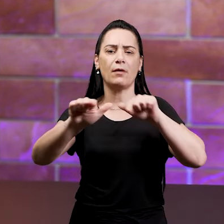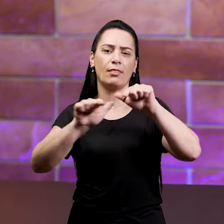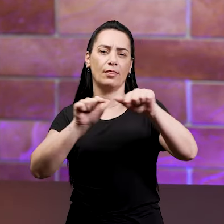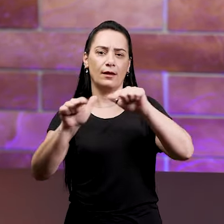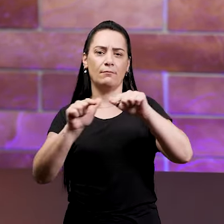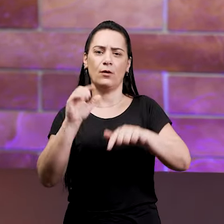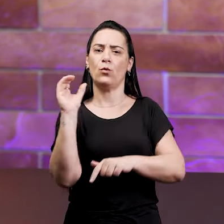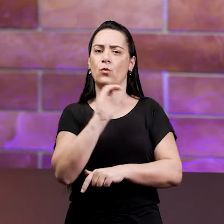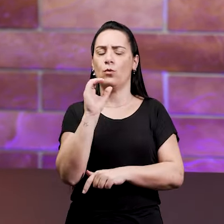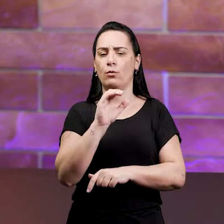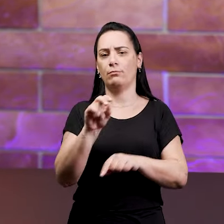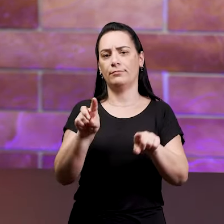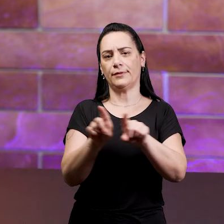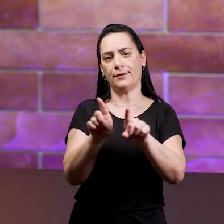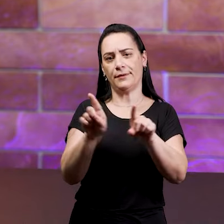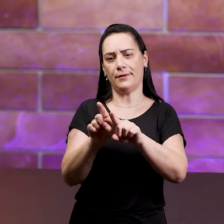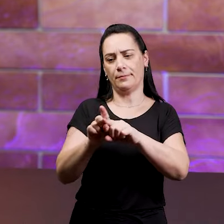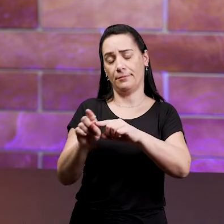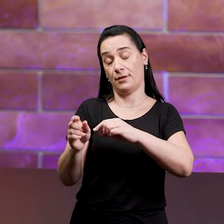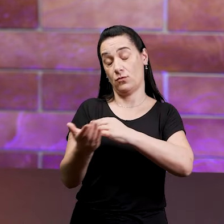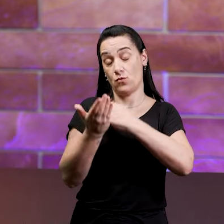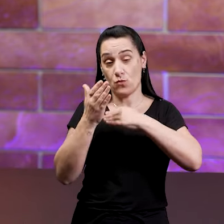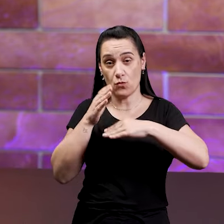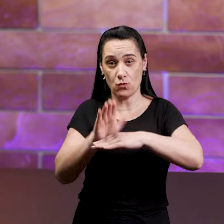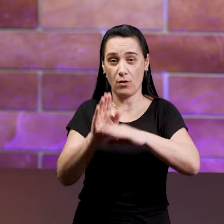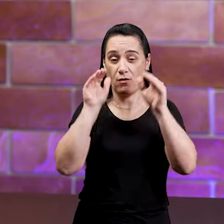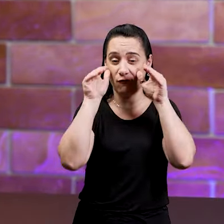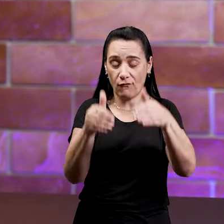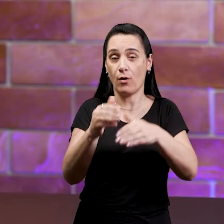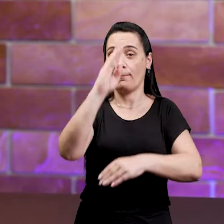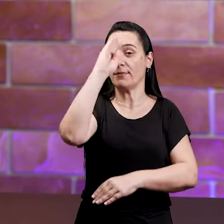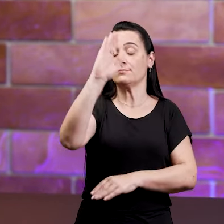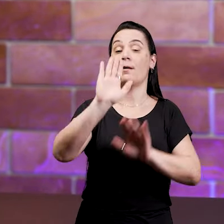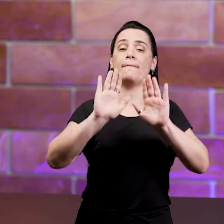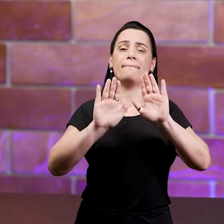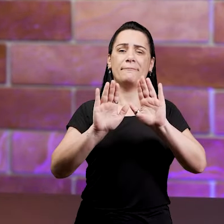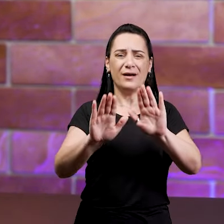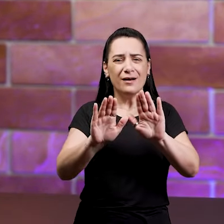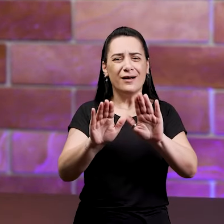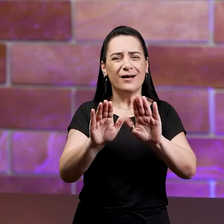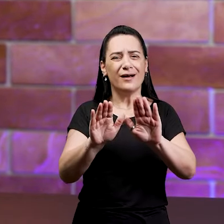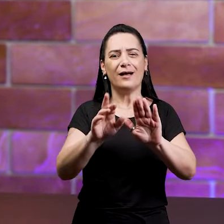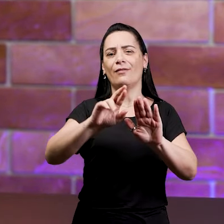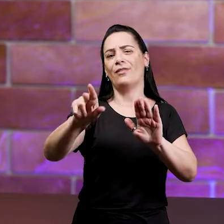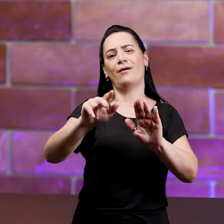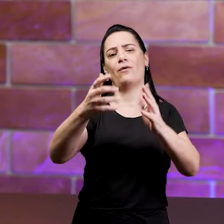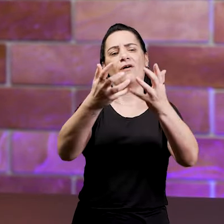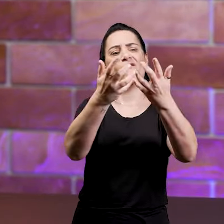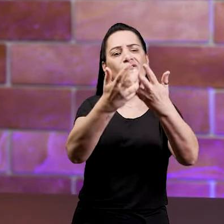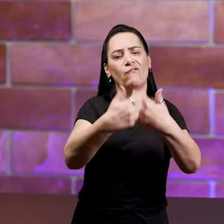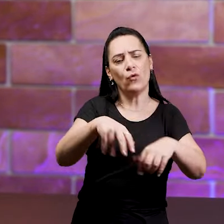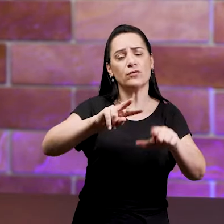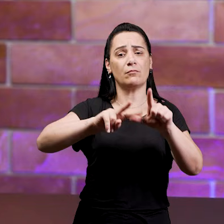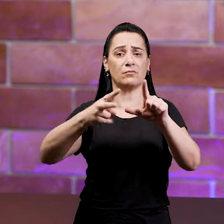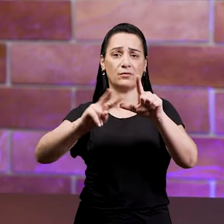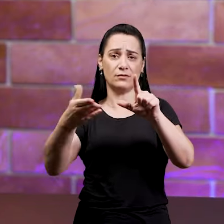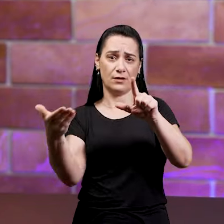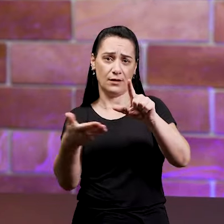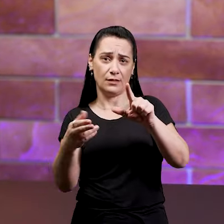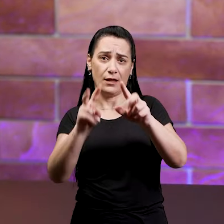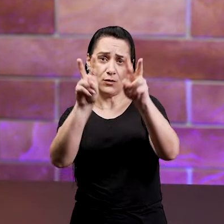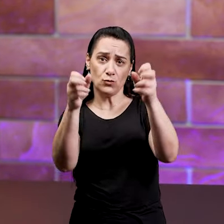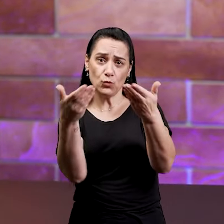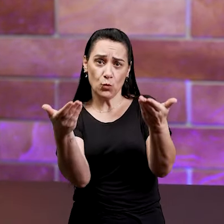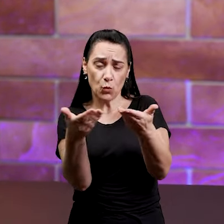dinâmica do trabalho, tendo a colaboração como seu principal foco. Mas o nosso assunto de hoje não são nem as funcionalidades do